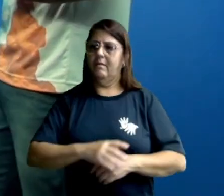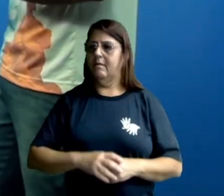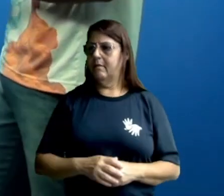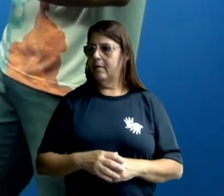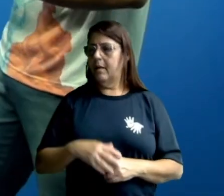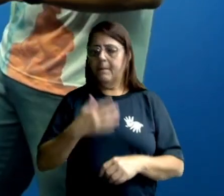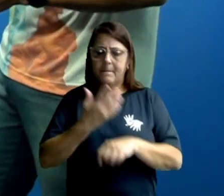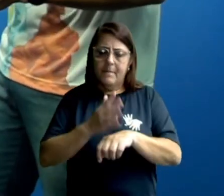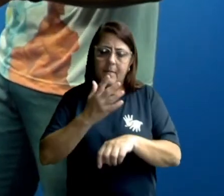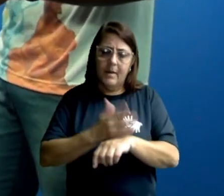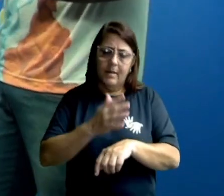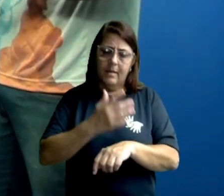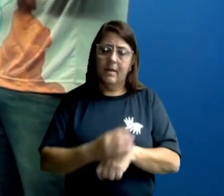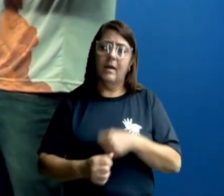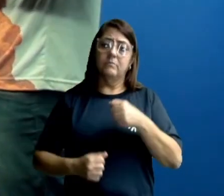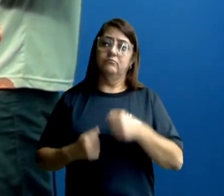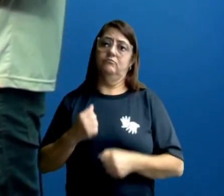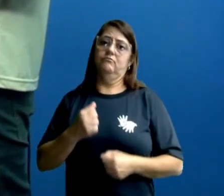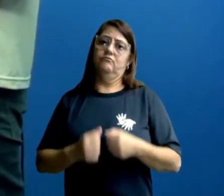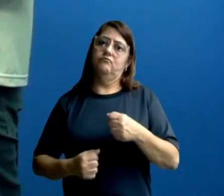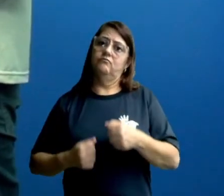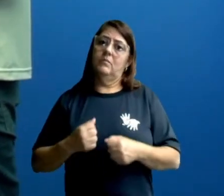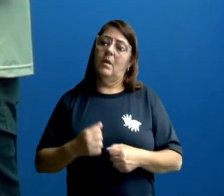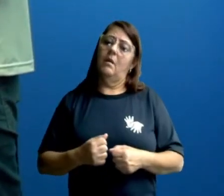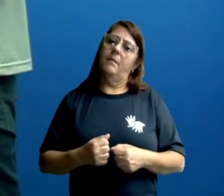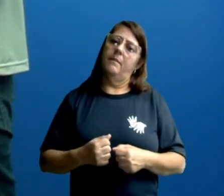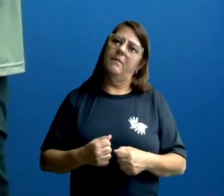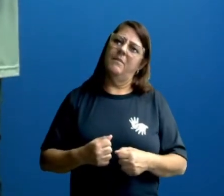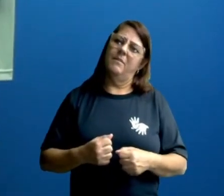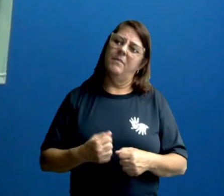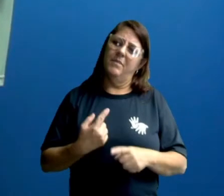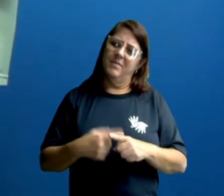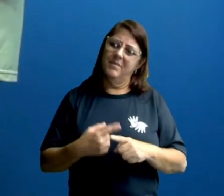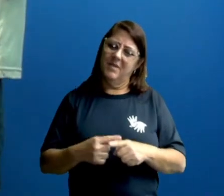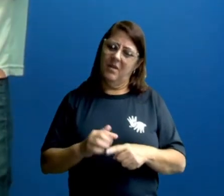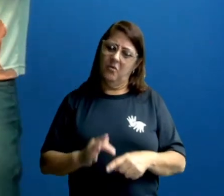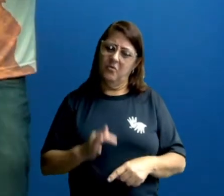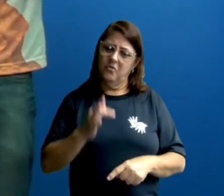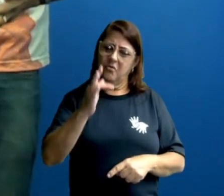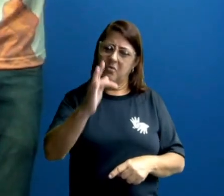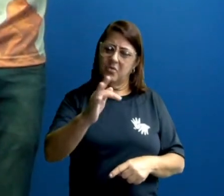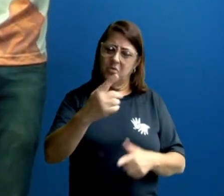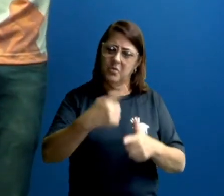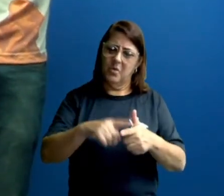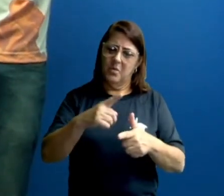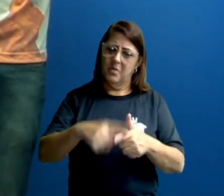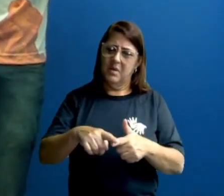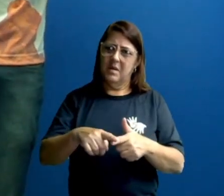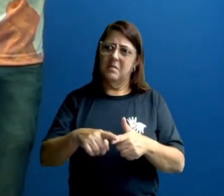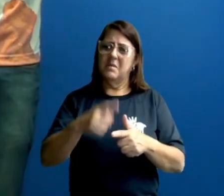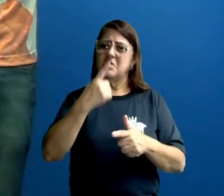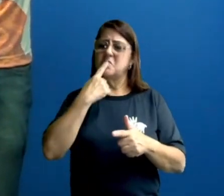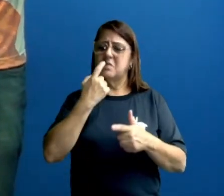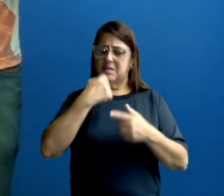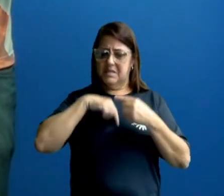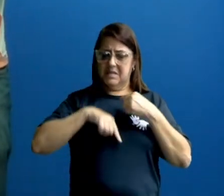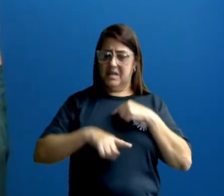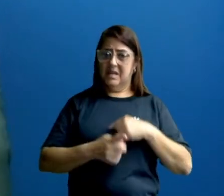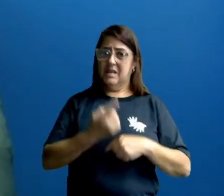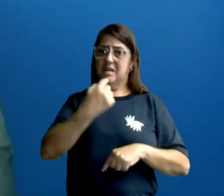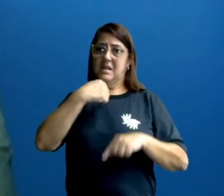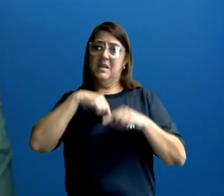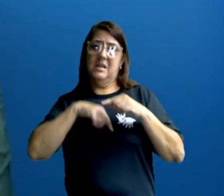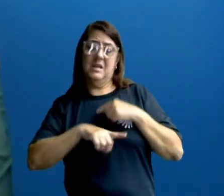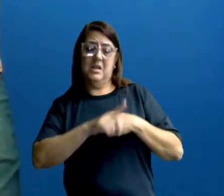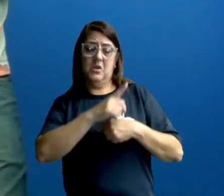não praticar atividade física tem um peso enorme na incidência de doenças cardiovasculares, que são aquelas doenças que estão associadas